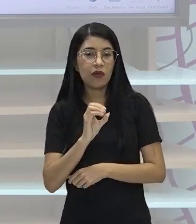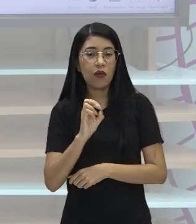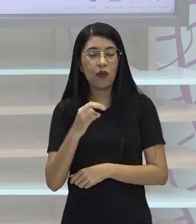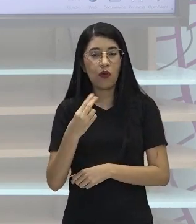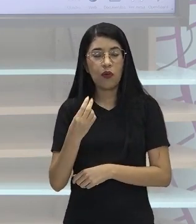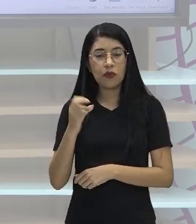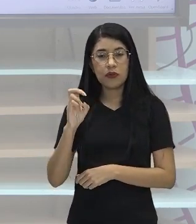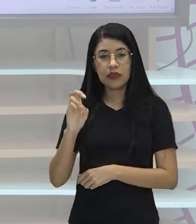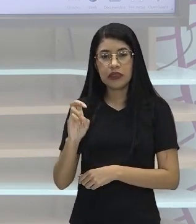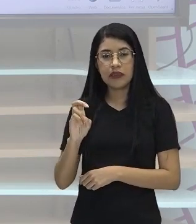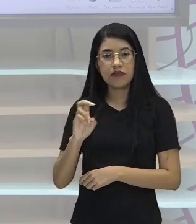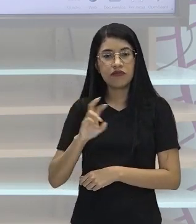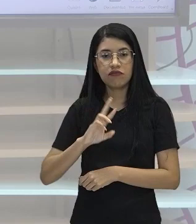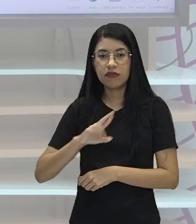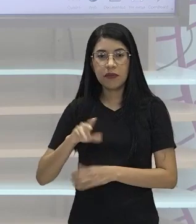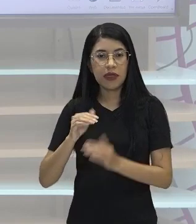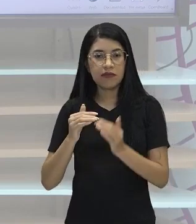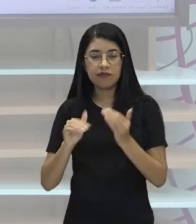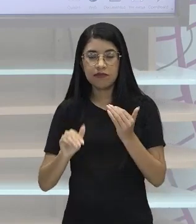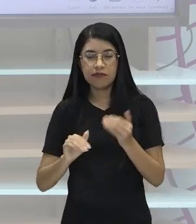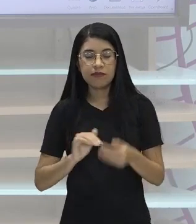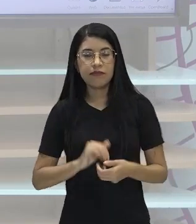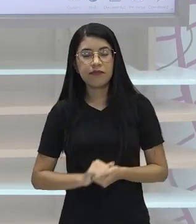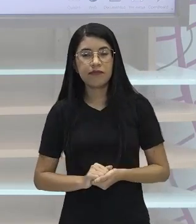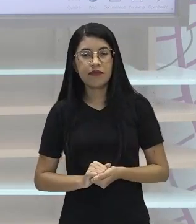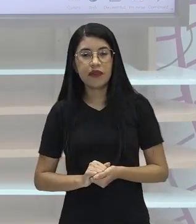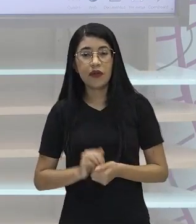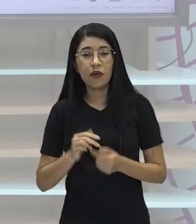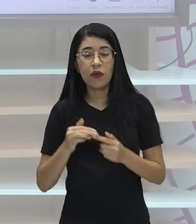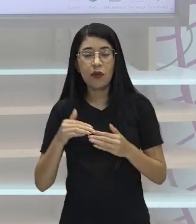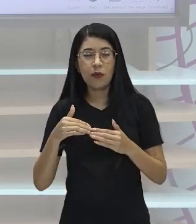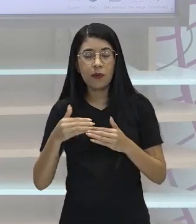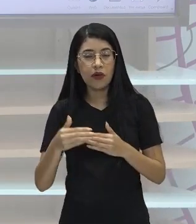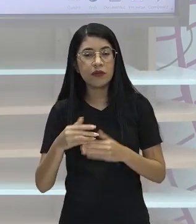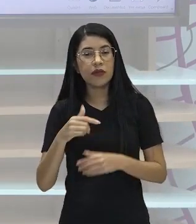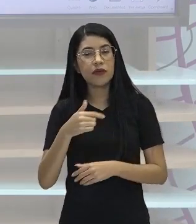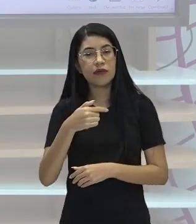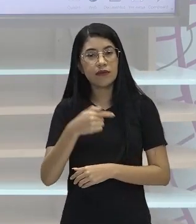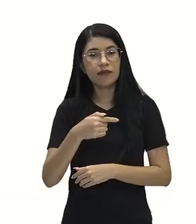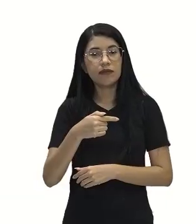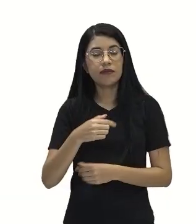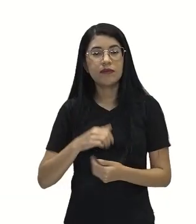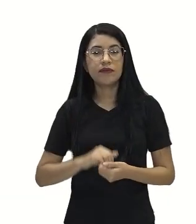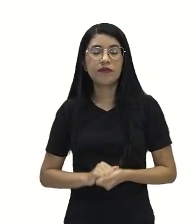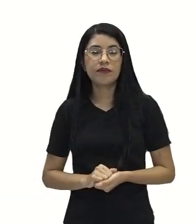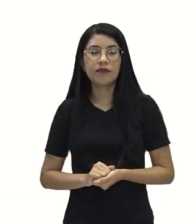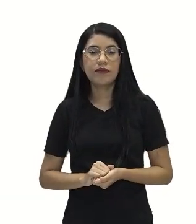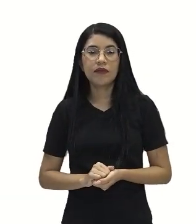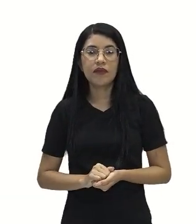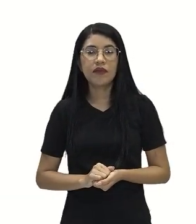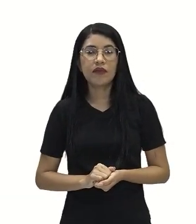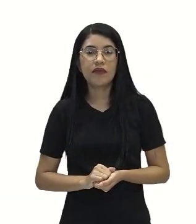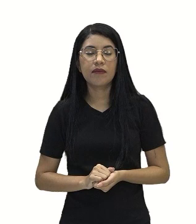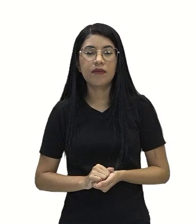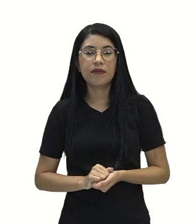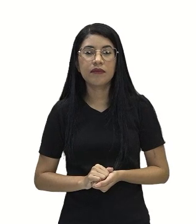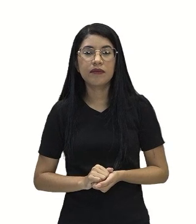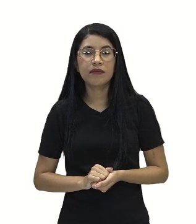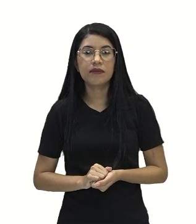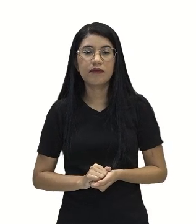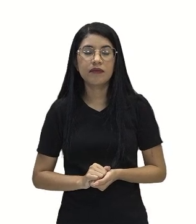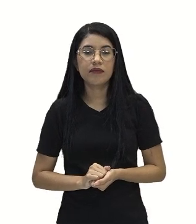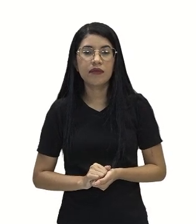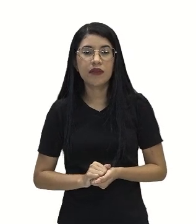caso. Então, o próximo número é 7, que é o número que vai dar aqui, ok? Olha só. Então, 49, ele é